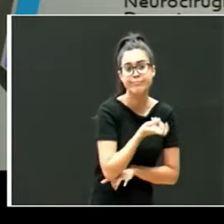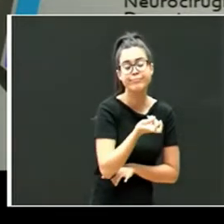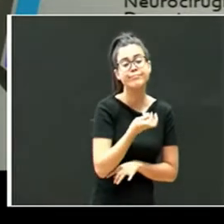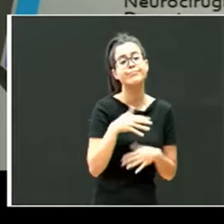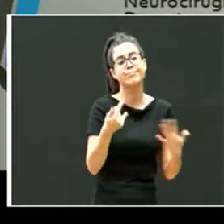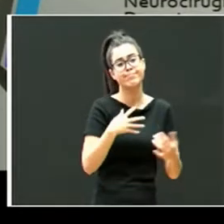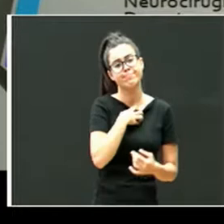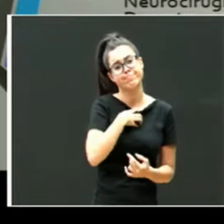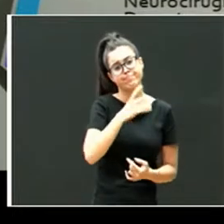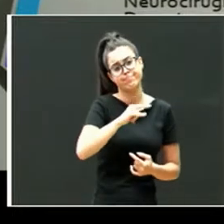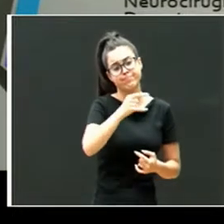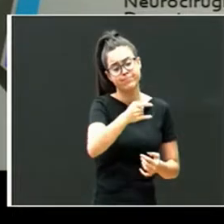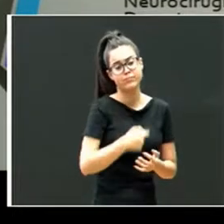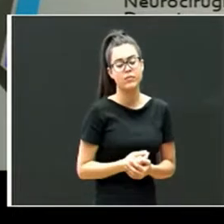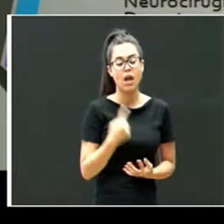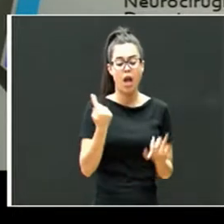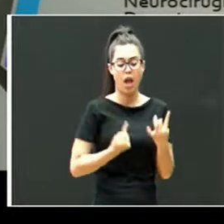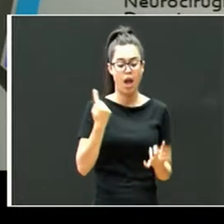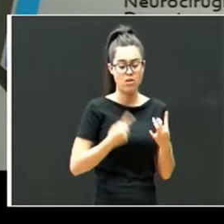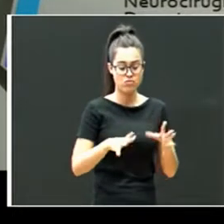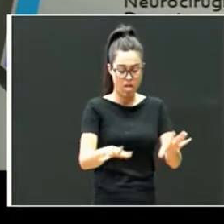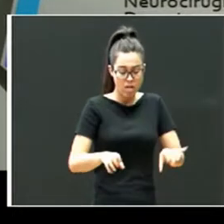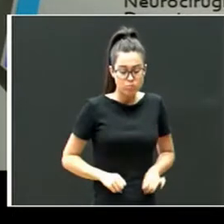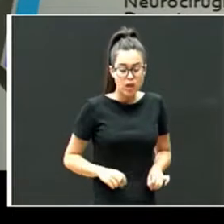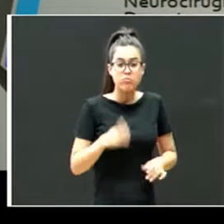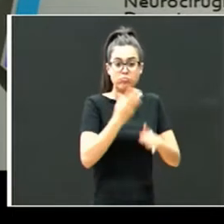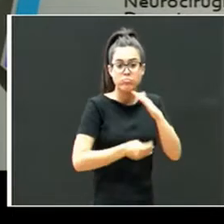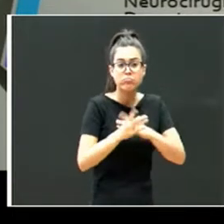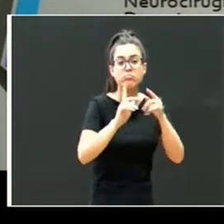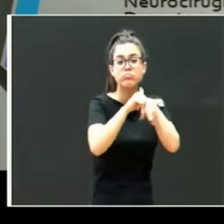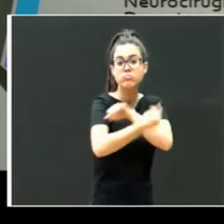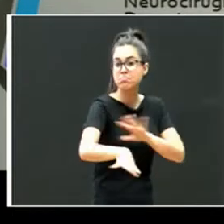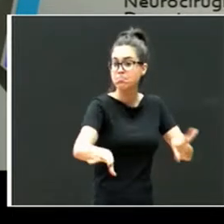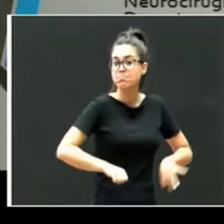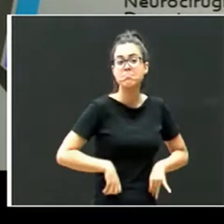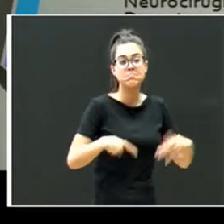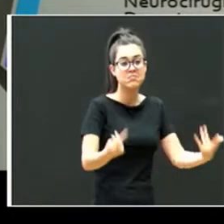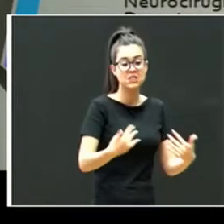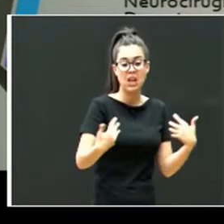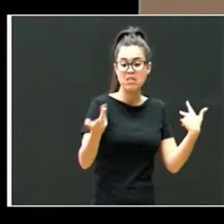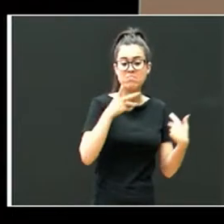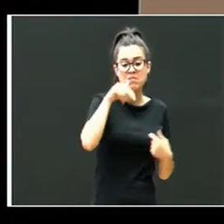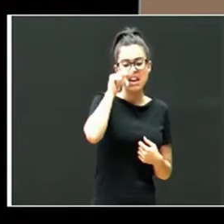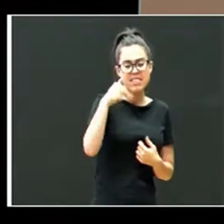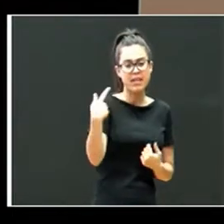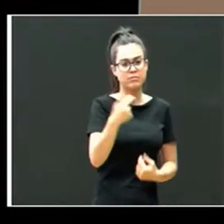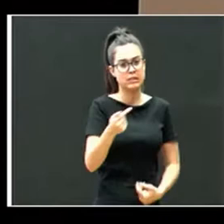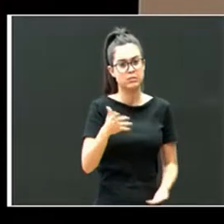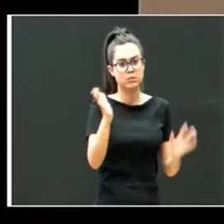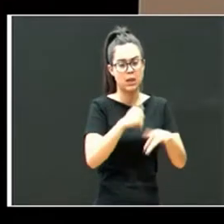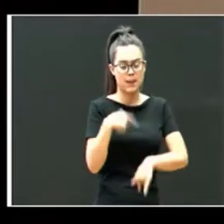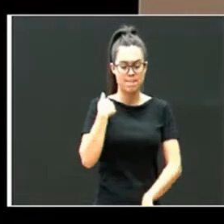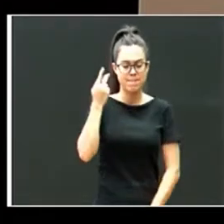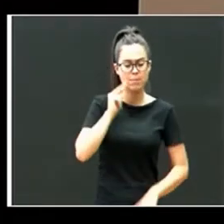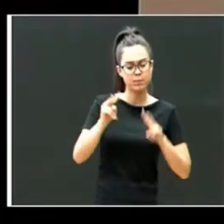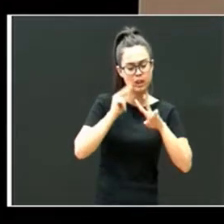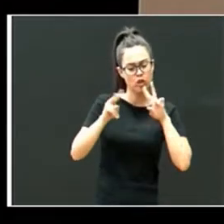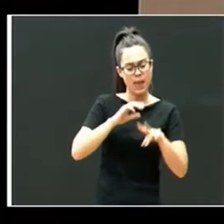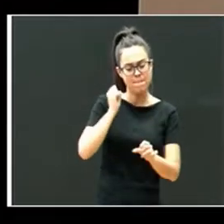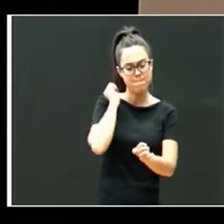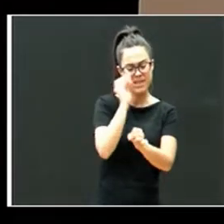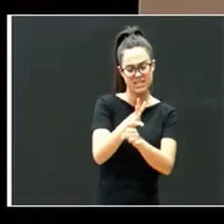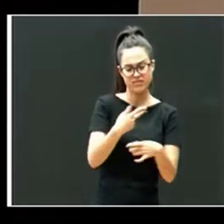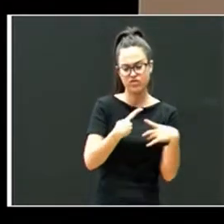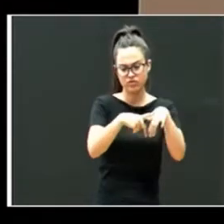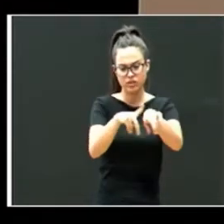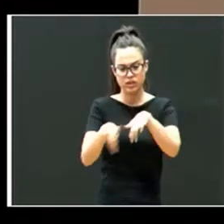Algunos han sido adoptados nada máis nacer non han presentado estas vivencias previas e quizá estes adoptados por o que eu podo ver tenen outros desafíos quizá